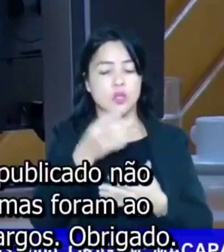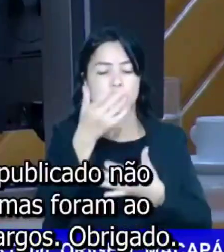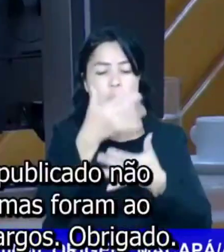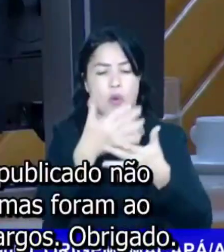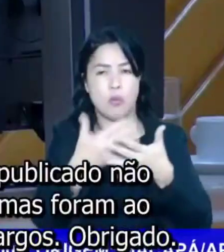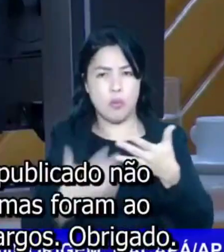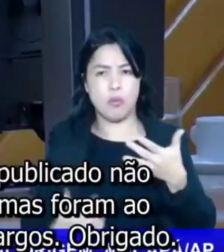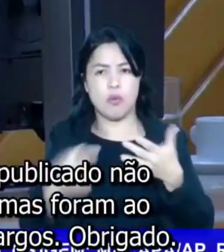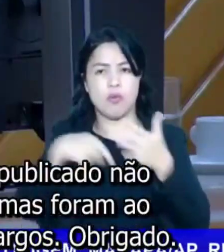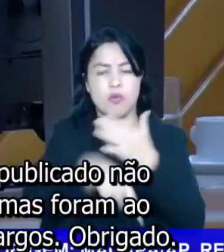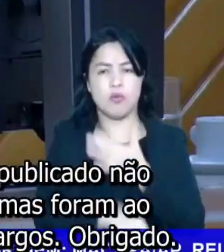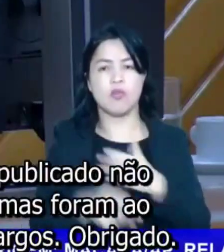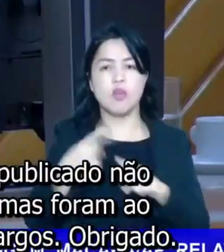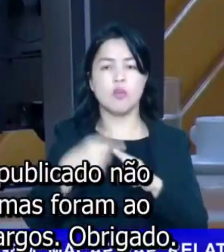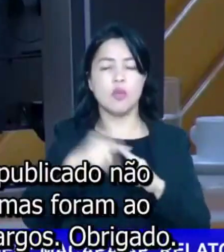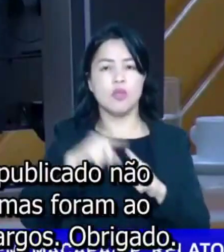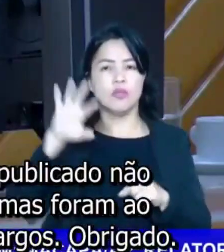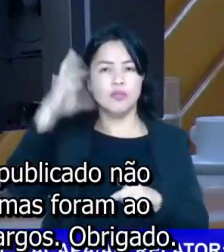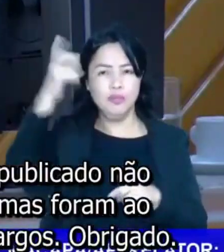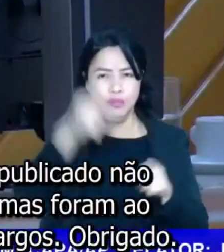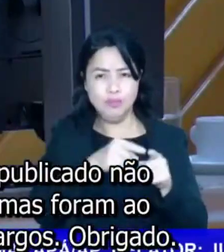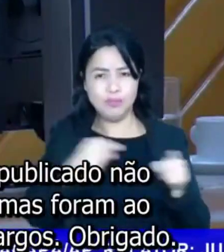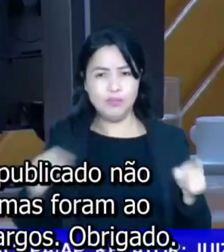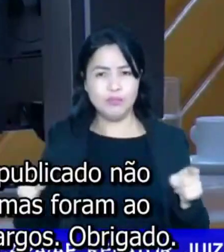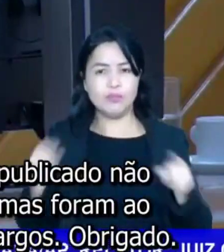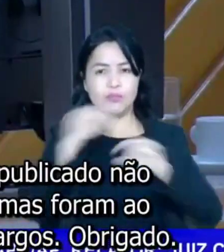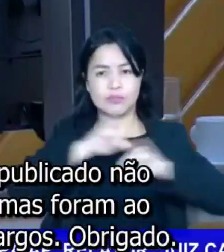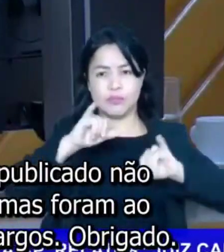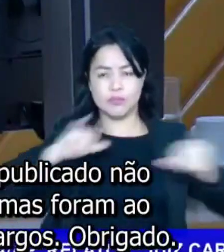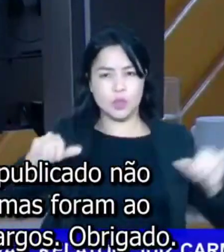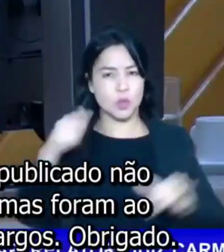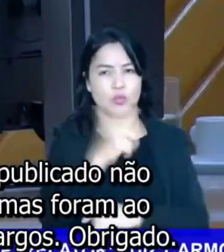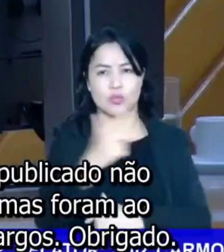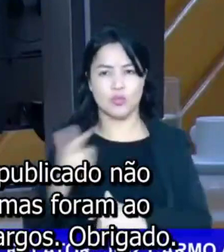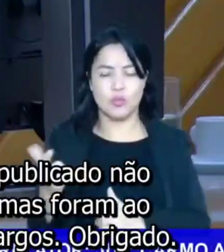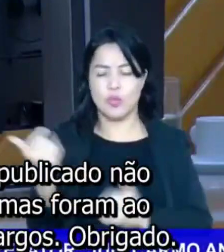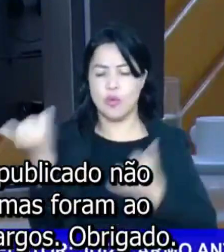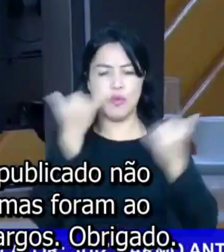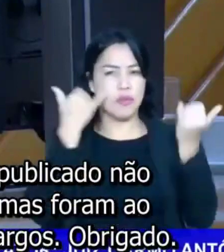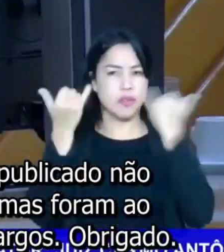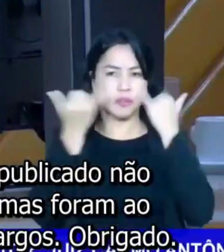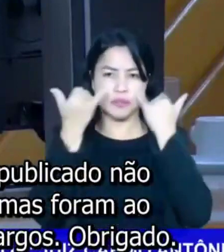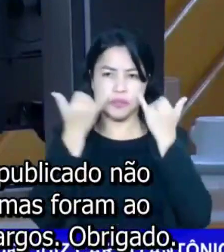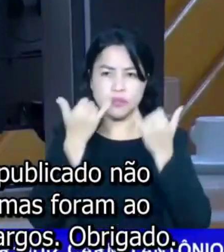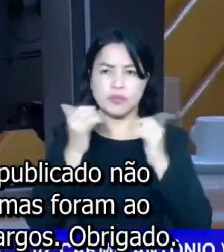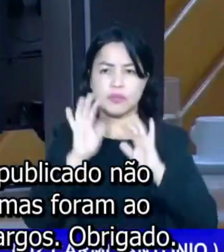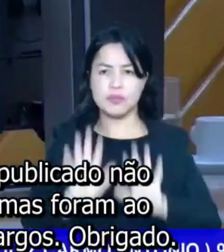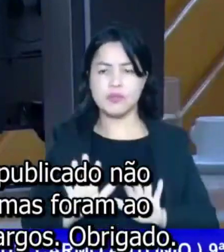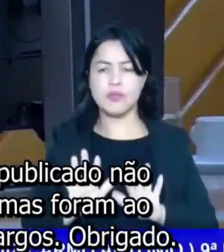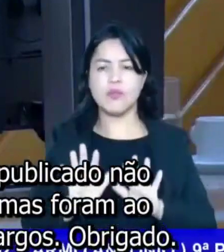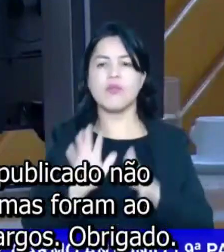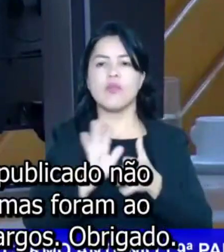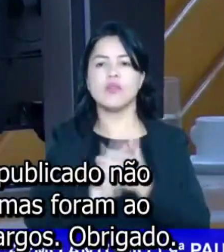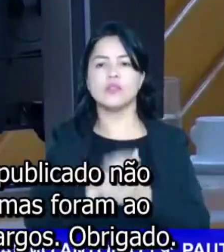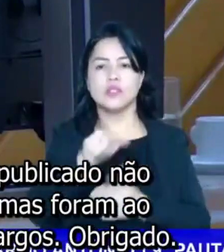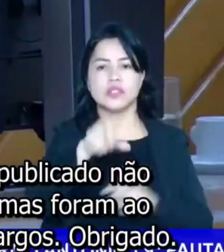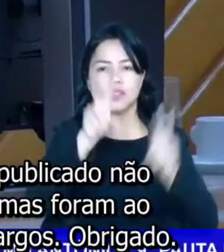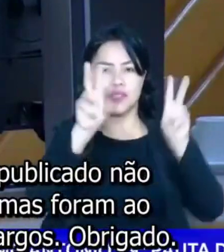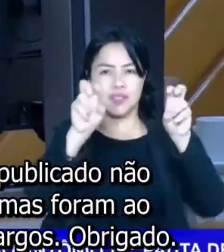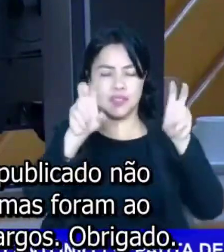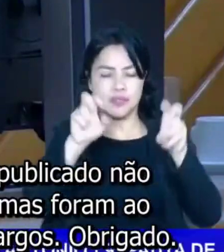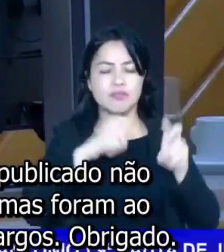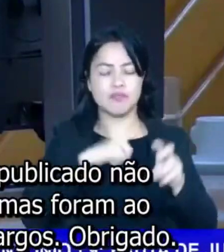tempo em que o julgado foi proferido e publicado, não havia essa informação, mas, considerando que os temas foram, ao